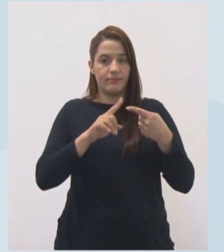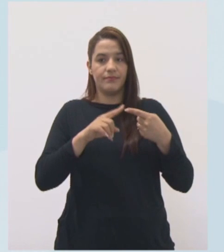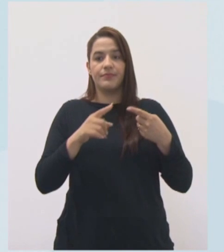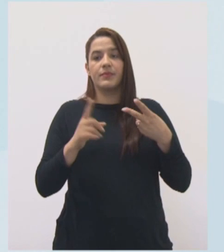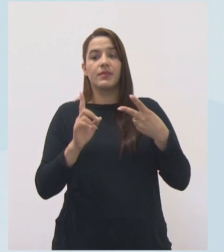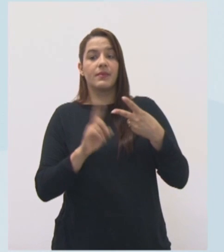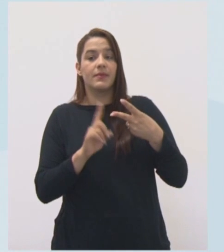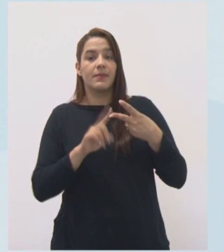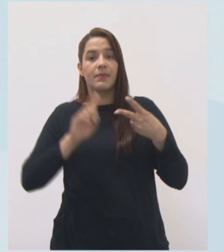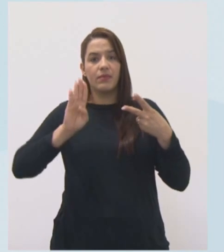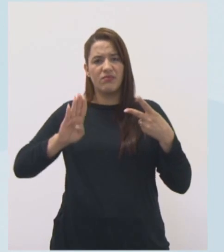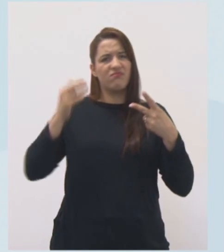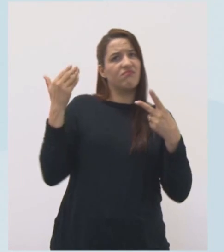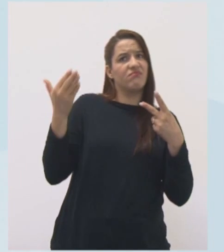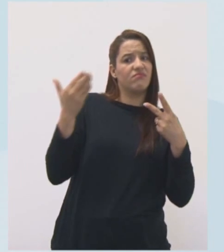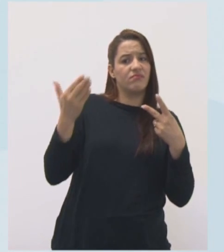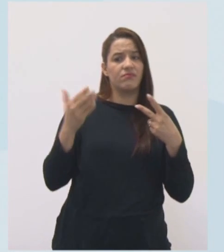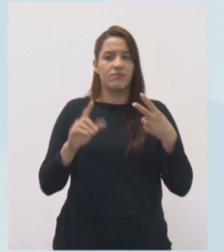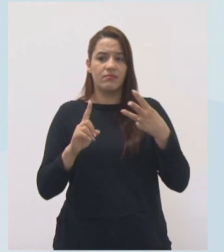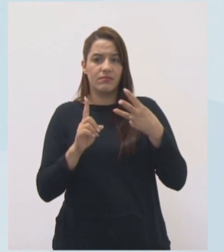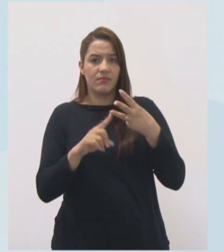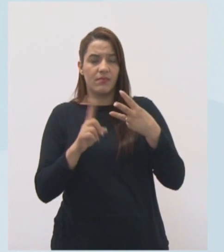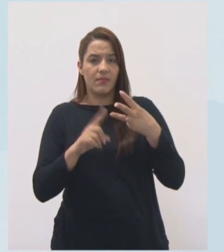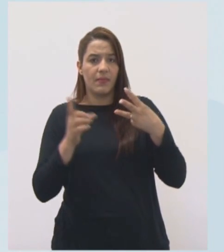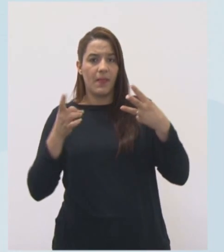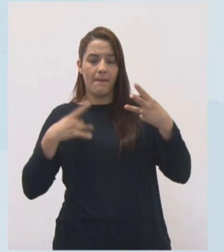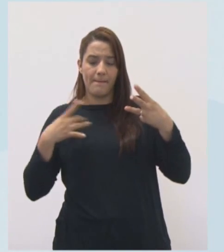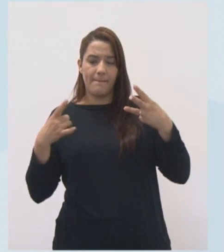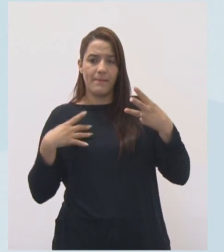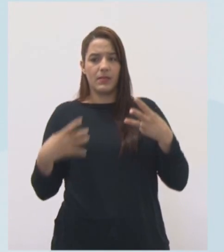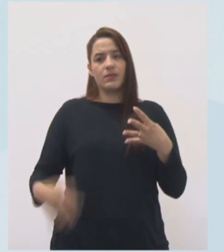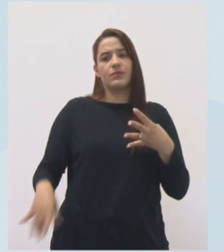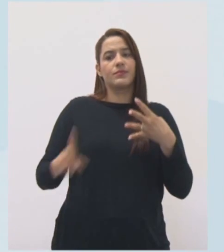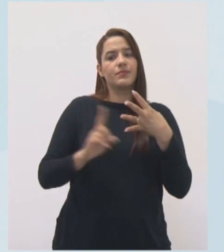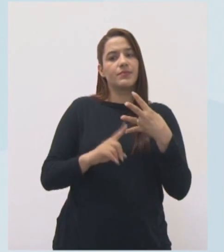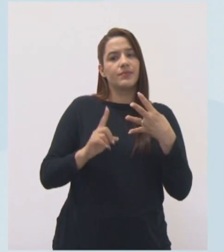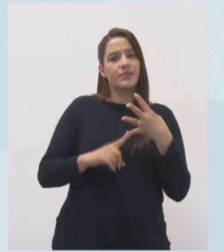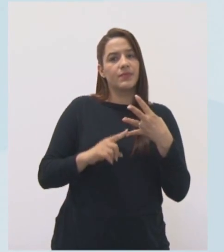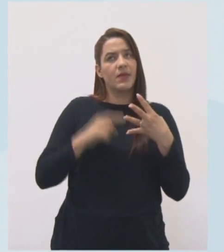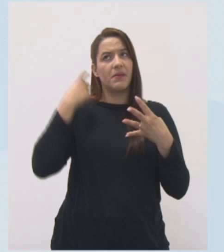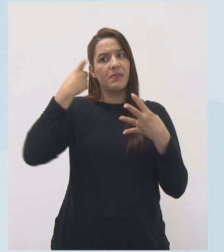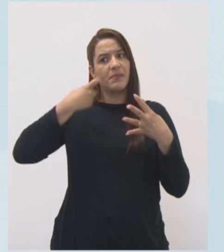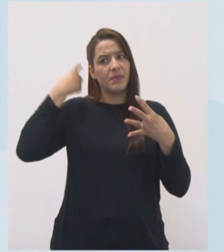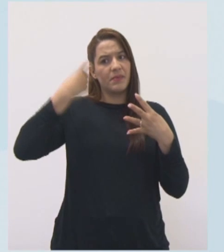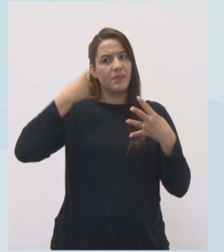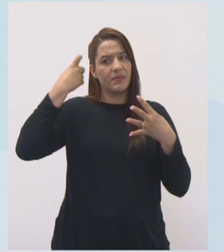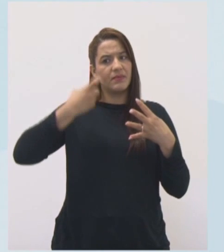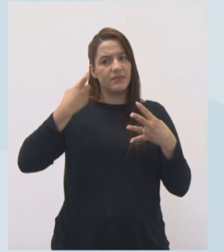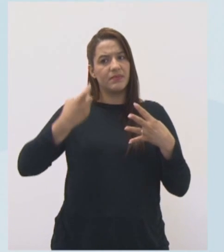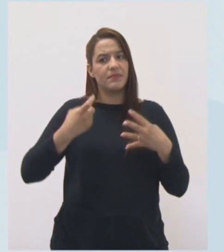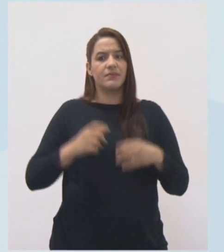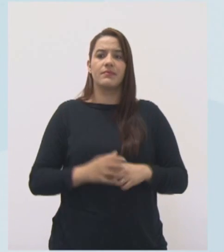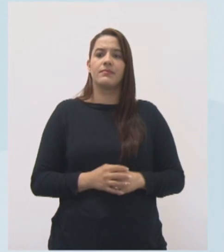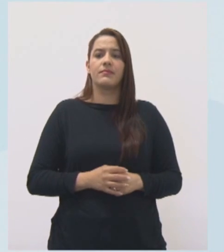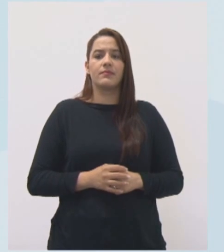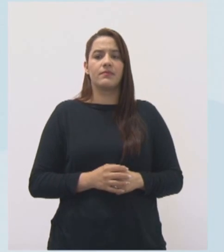B, dúvida. C, medo. D, preocupação.